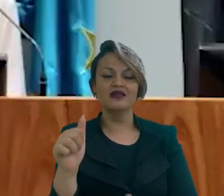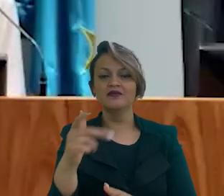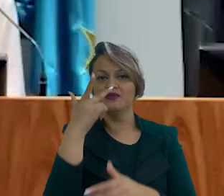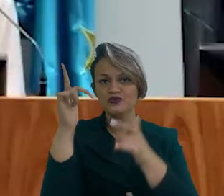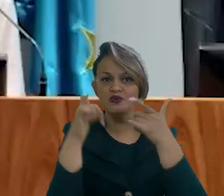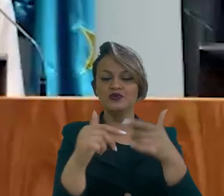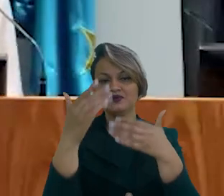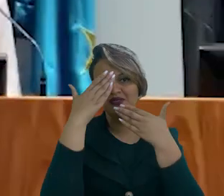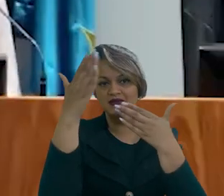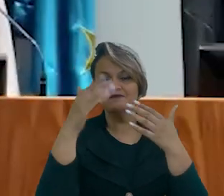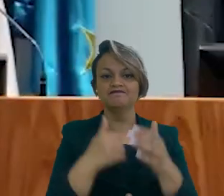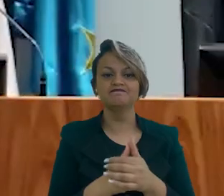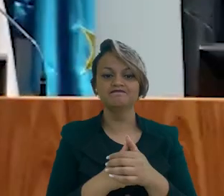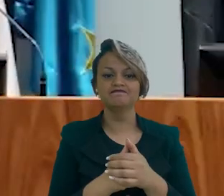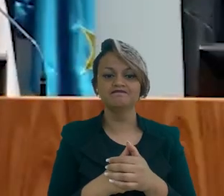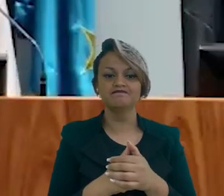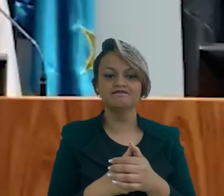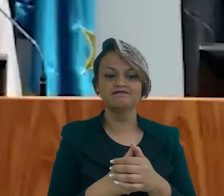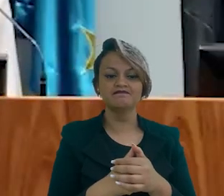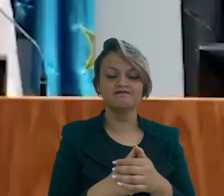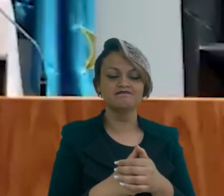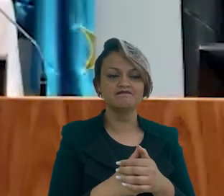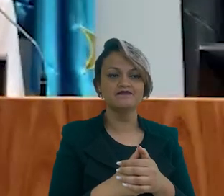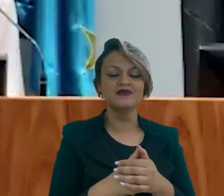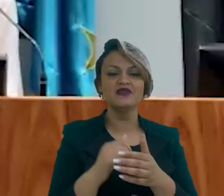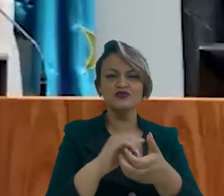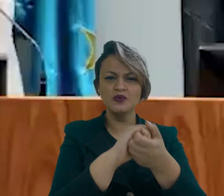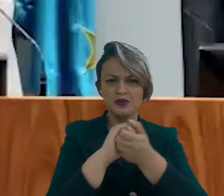Leila Paiva em nome de todos os desembargadores